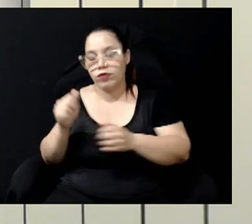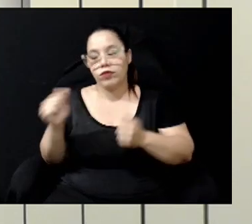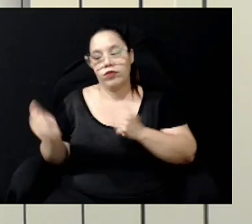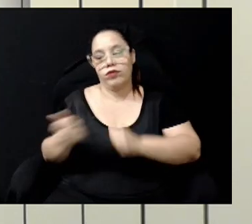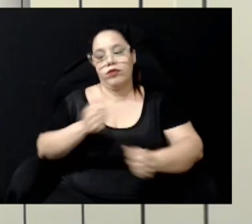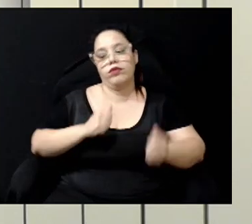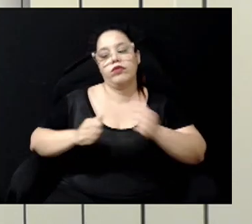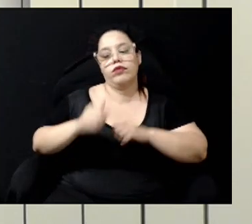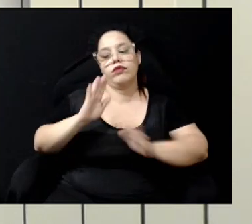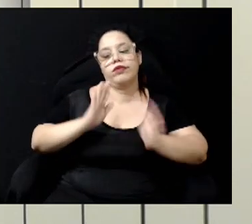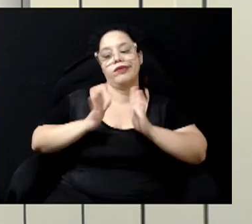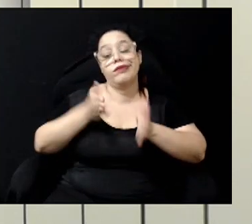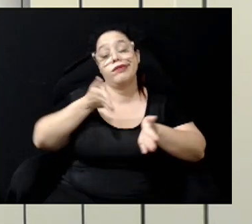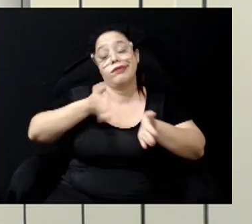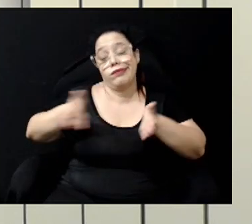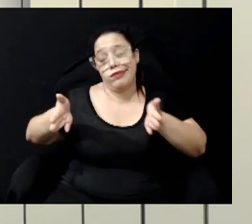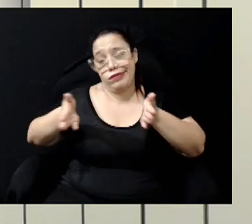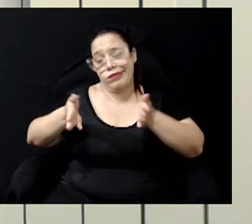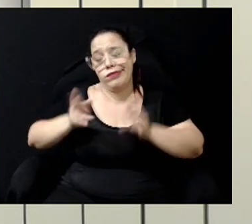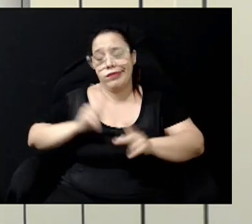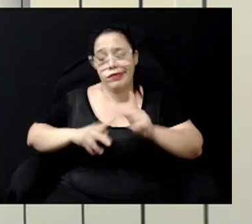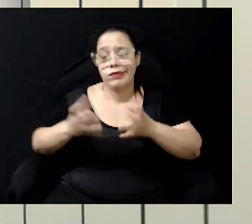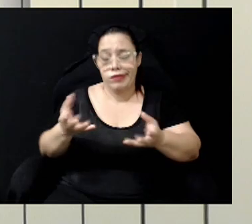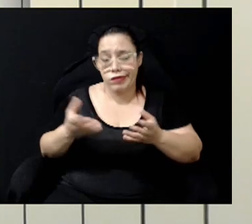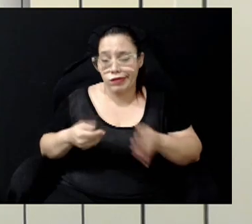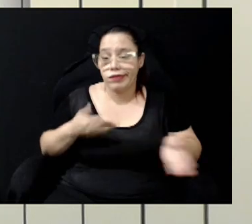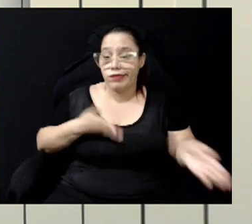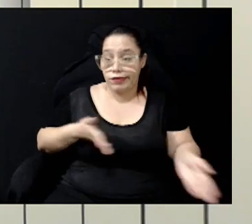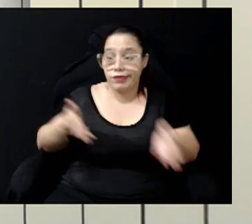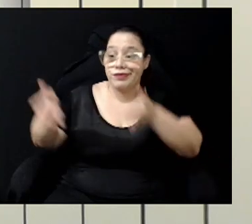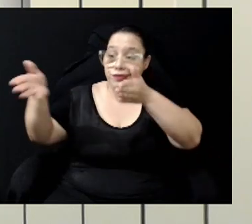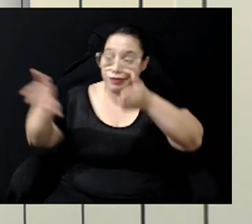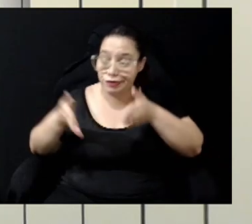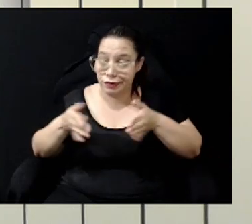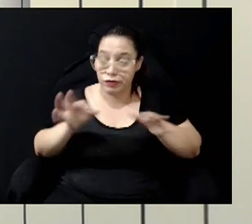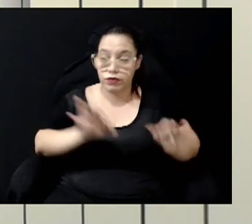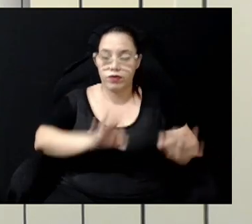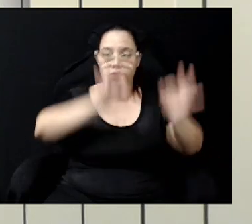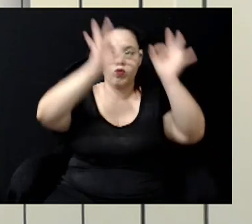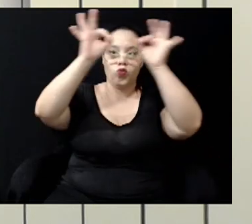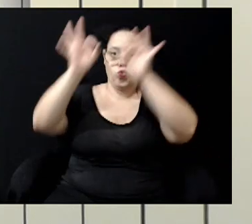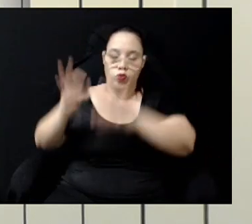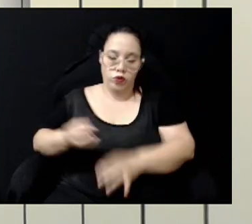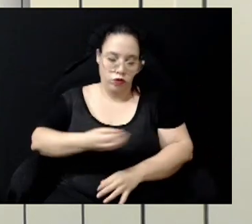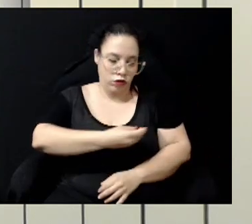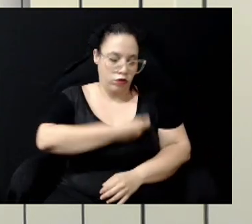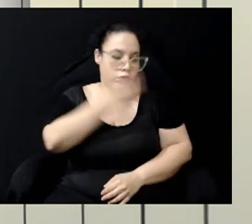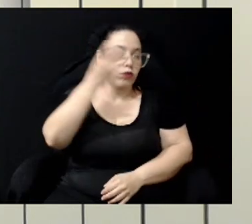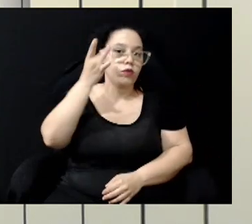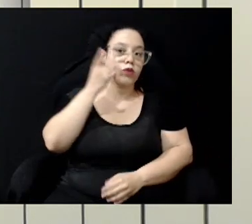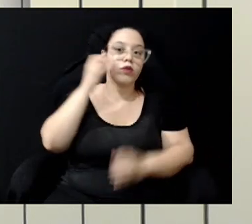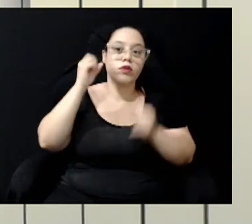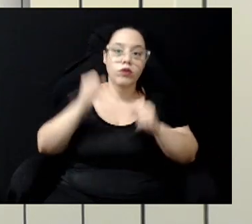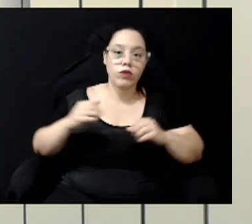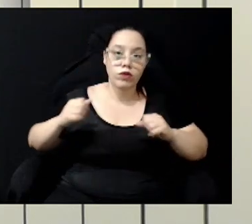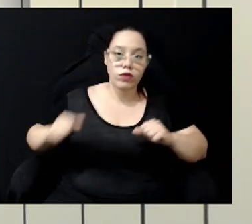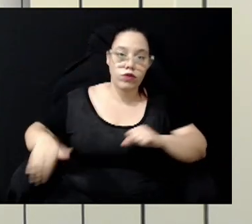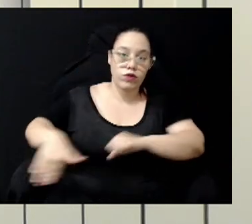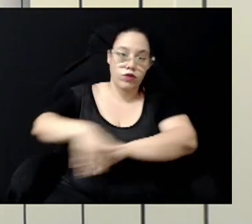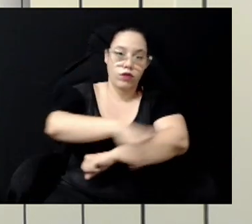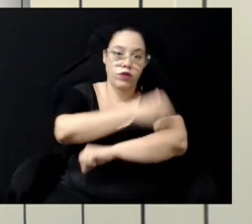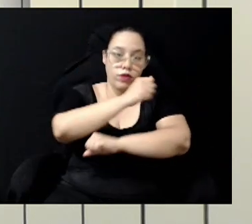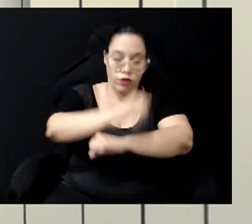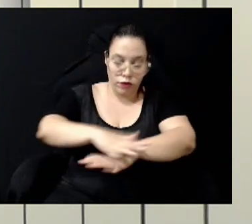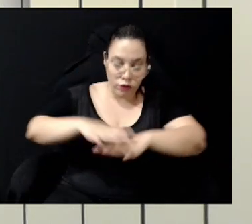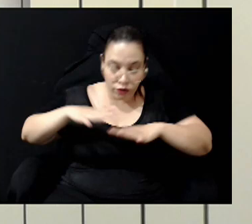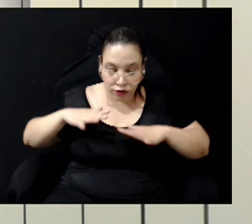aferido. A população que quiser participar e acompanhar presencialmente deve se dirigir ao plenário. A entrada é